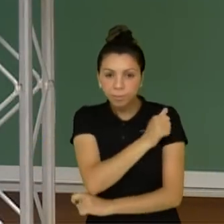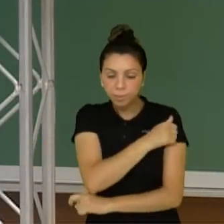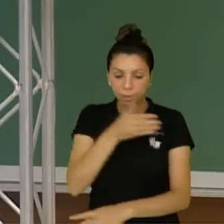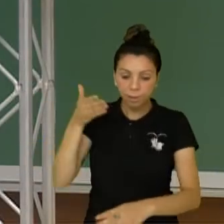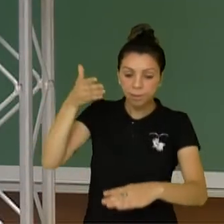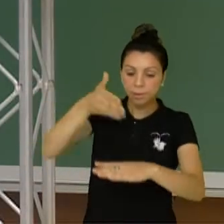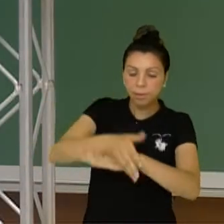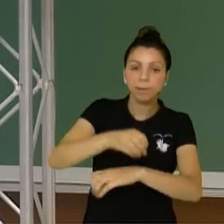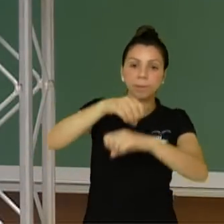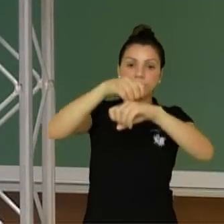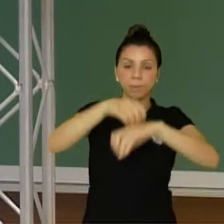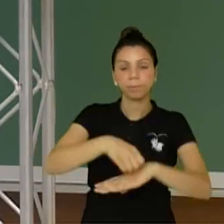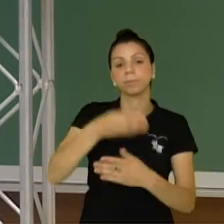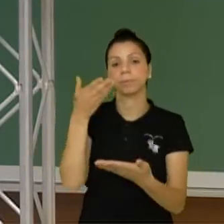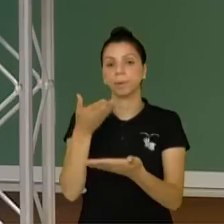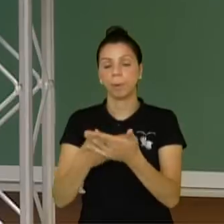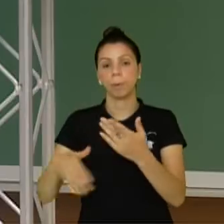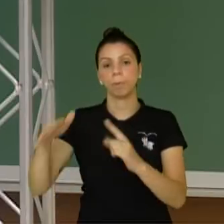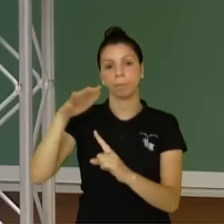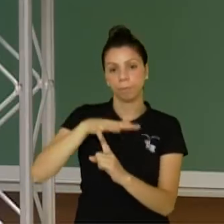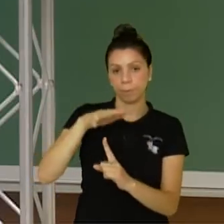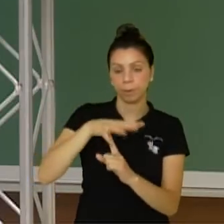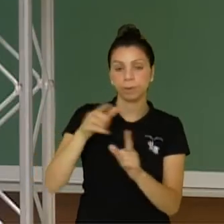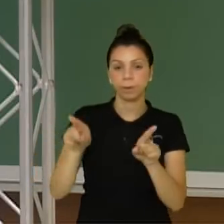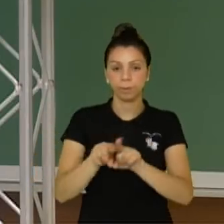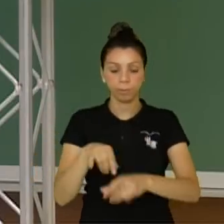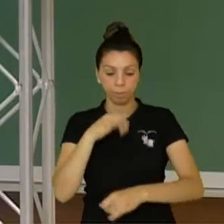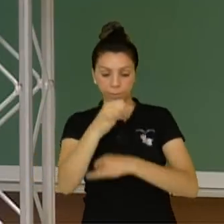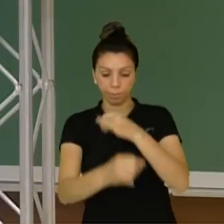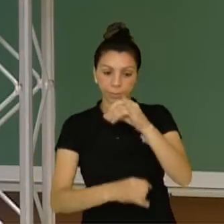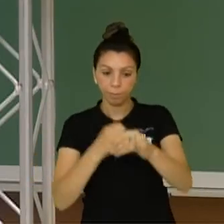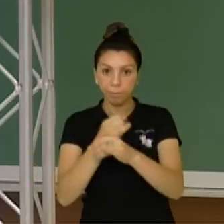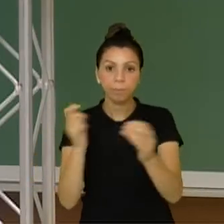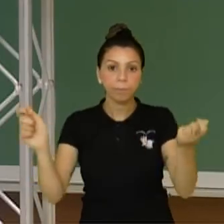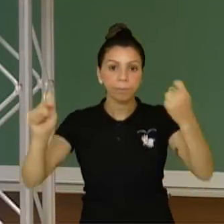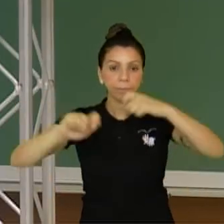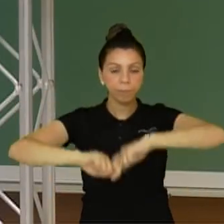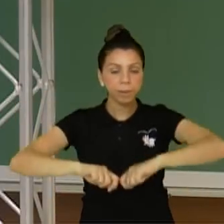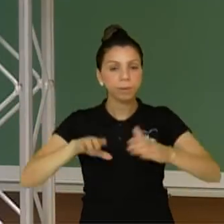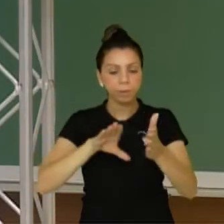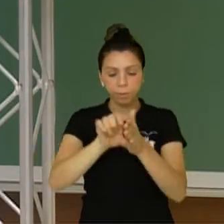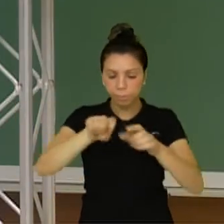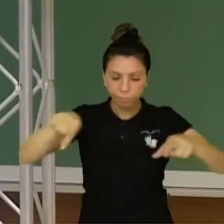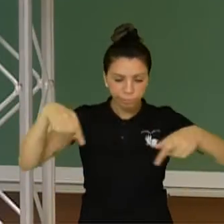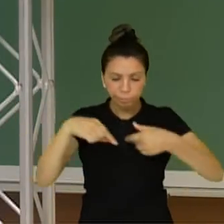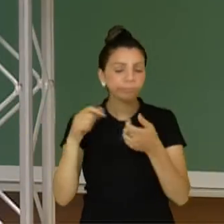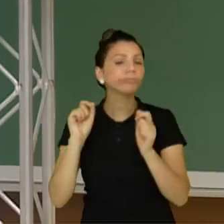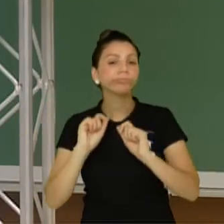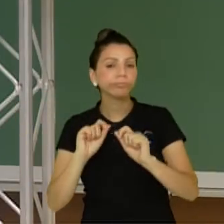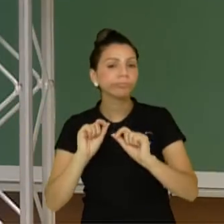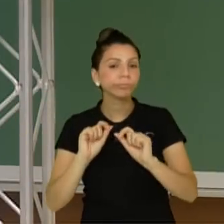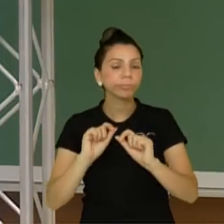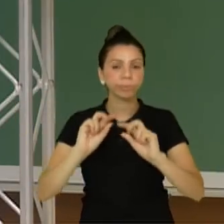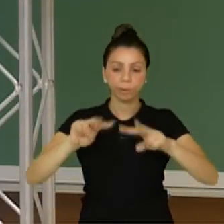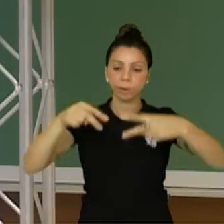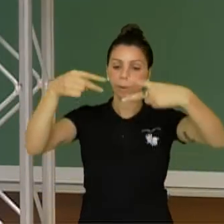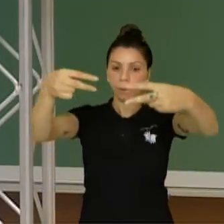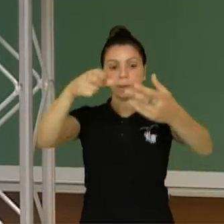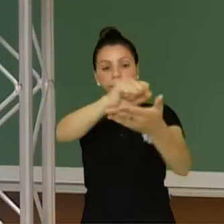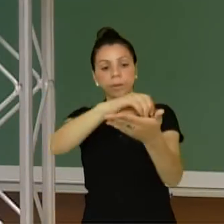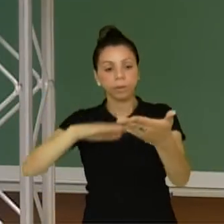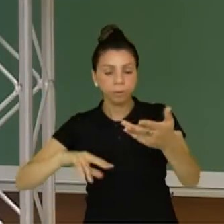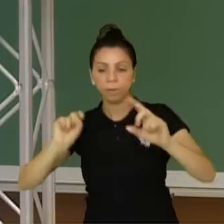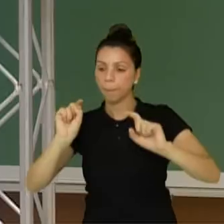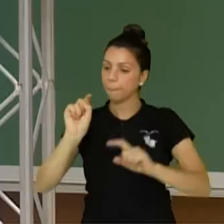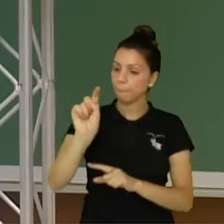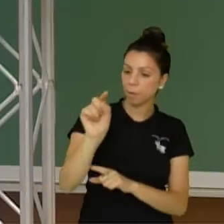Aula Paraná, pela internet, você precisa clicar lá no Google Classroom na atividade dessa aula.